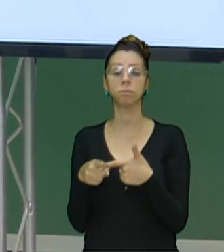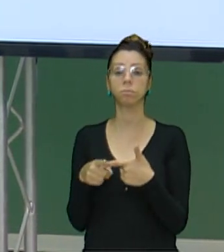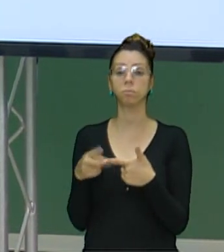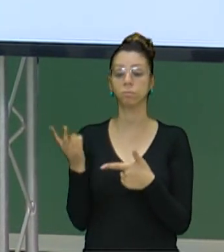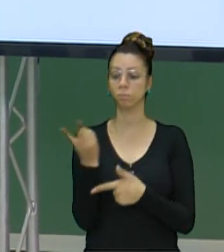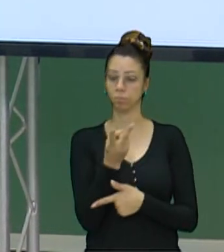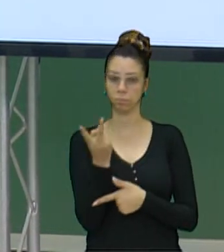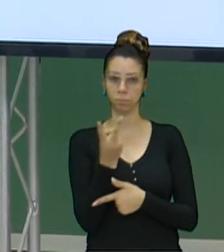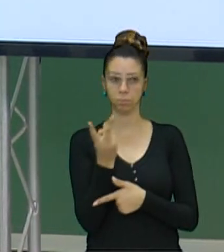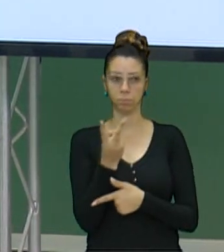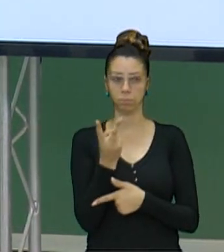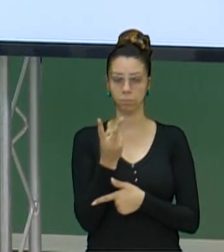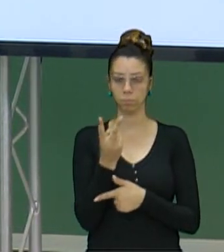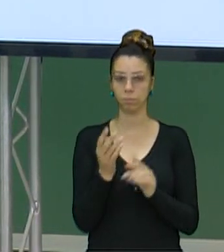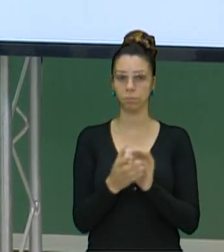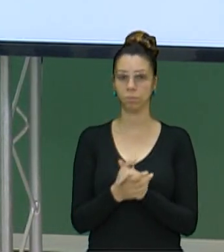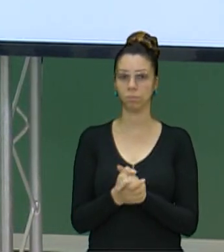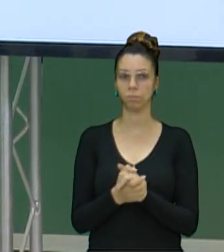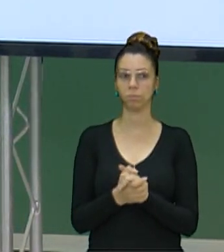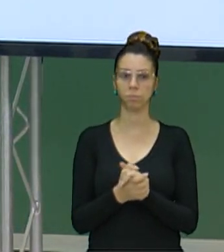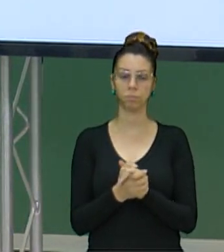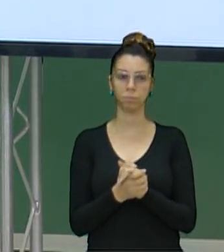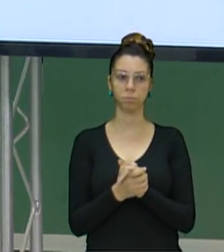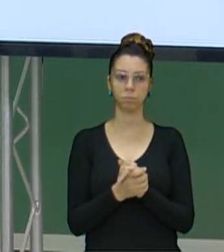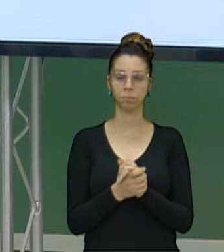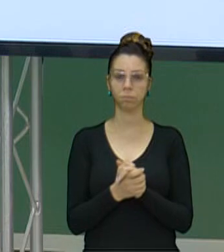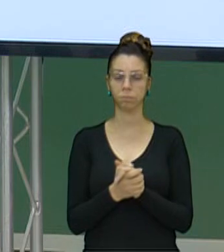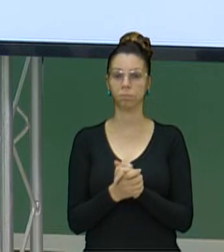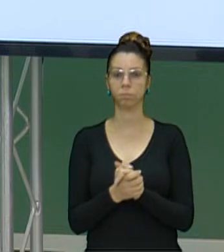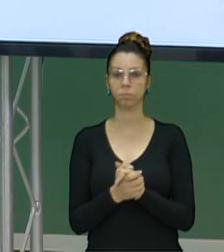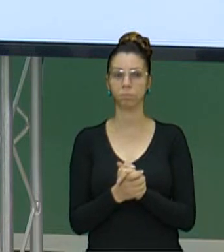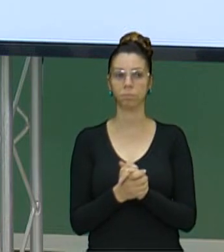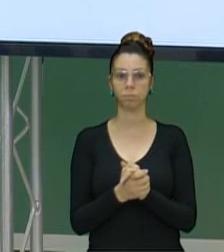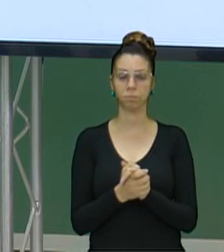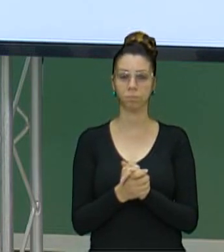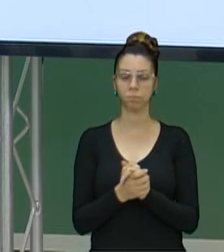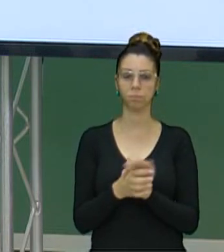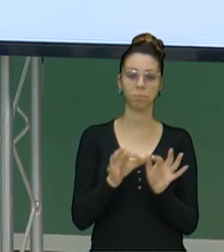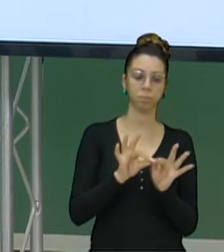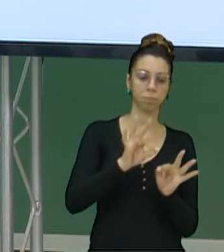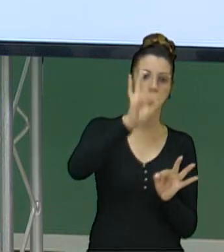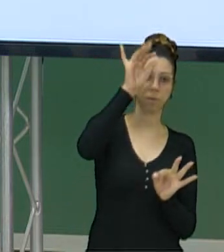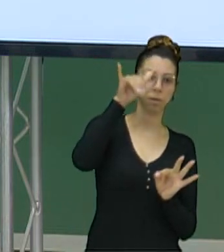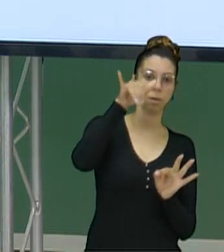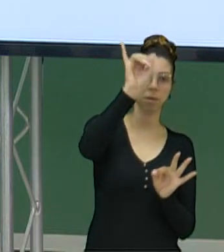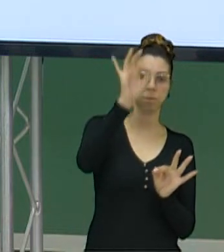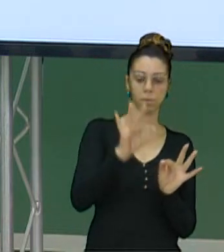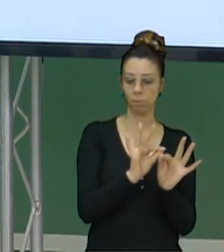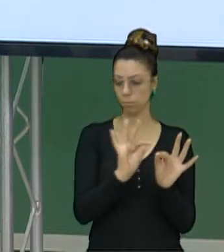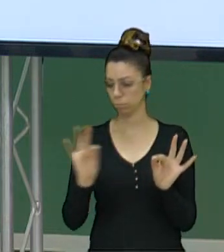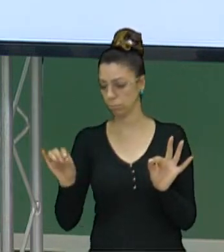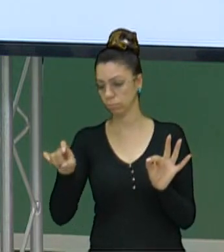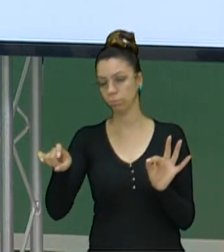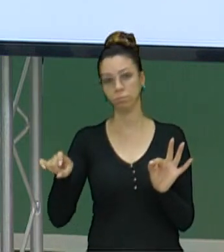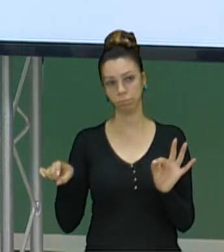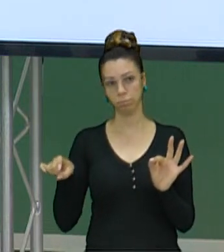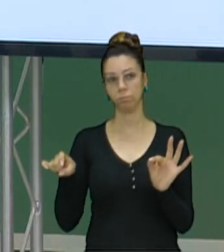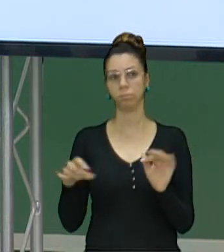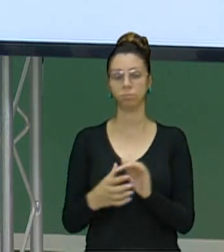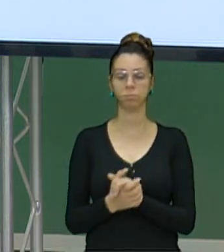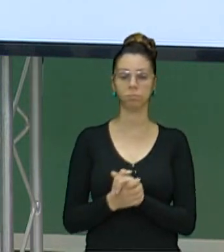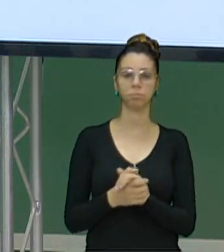duas partes. Em um eixo X, melhor dizendo, um eixo Y e outro eixo X. Então, no